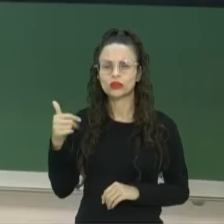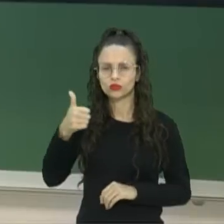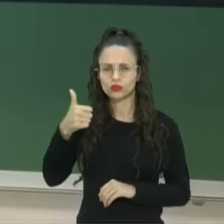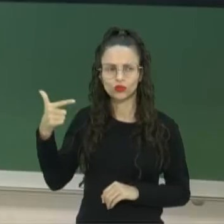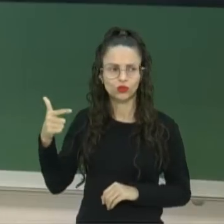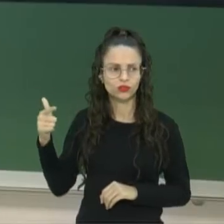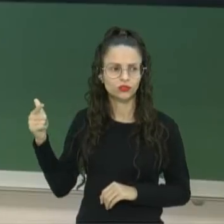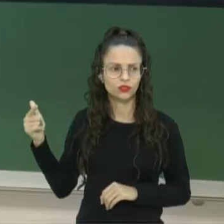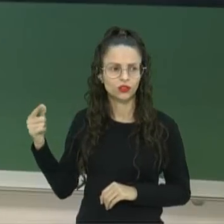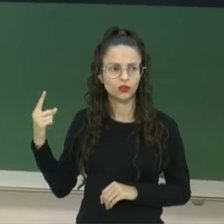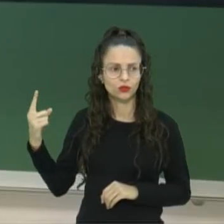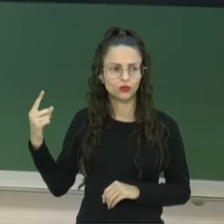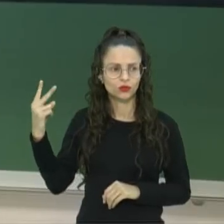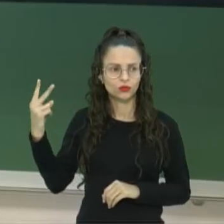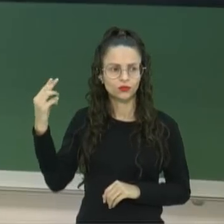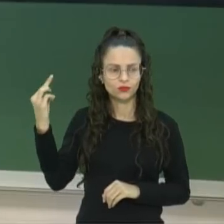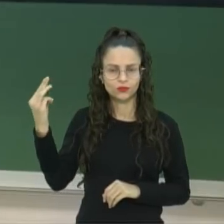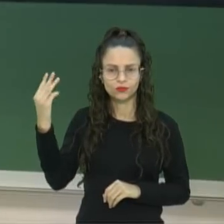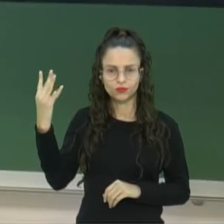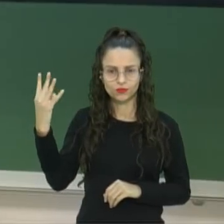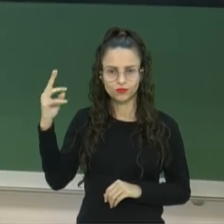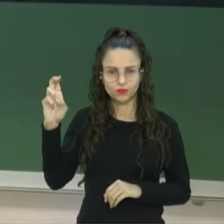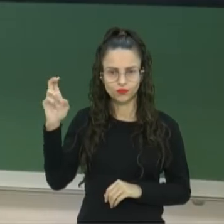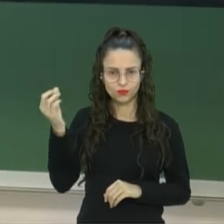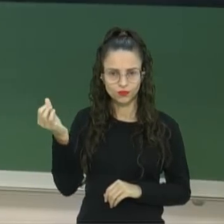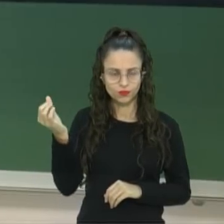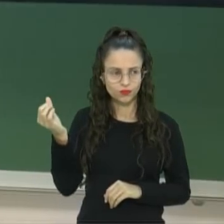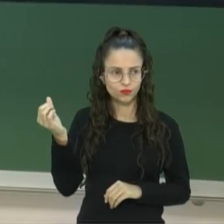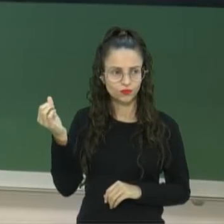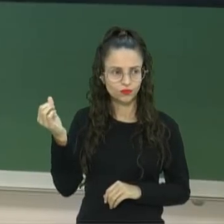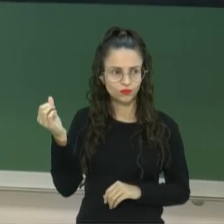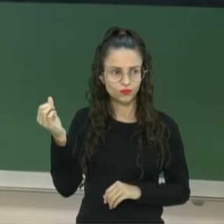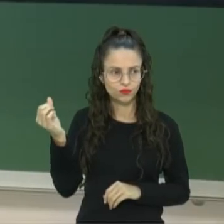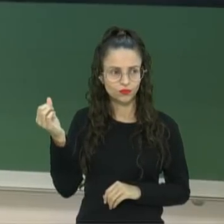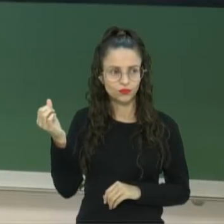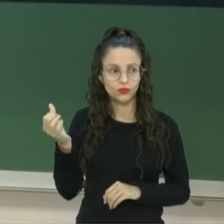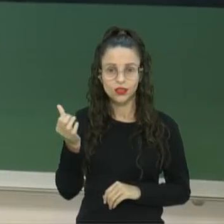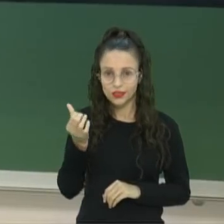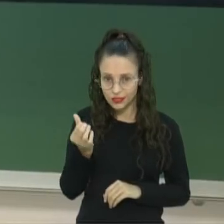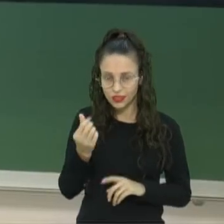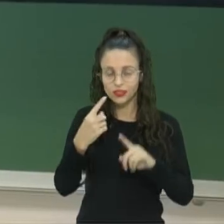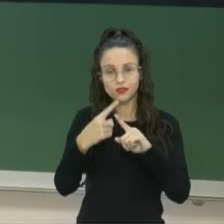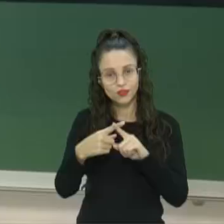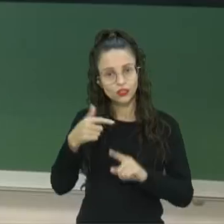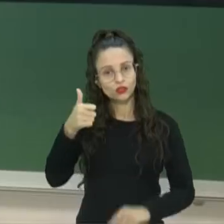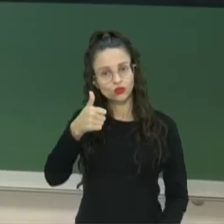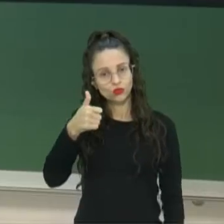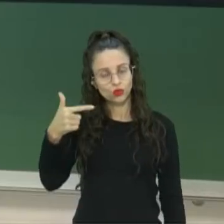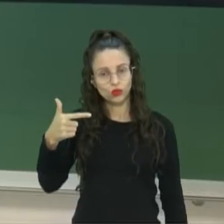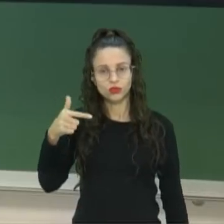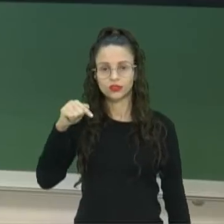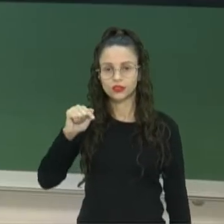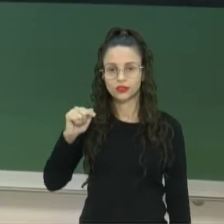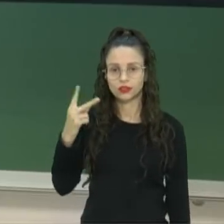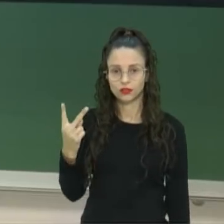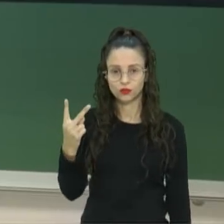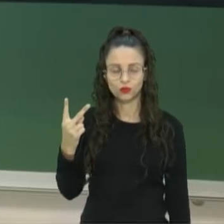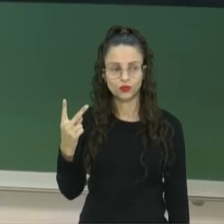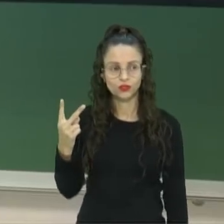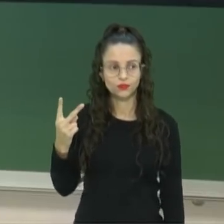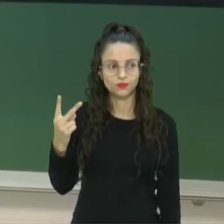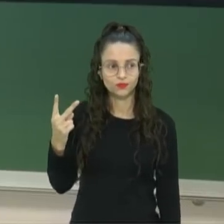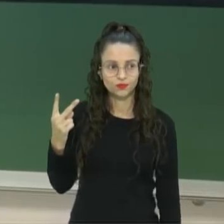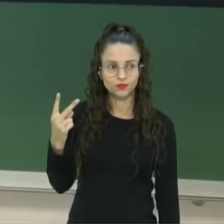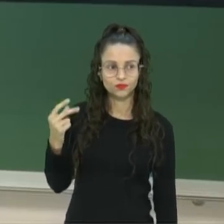foram somados? 1, 2, 3, 4, 5, 6. Então, 6 vezes 12 dá 72.